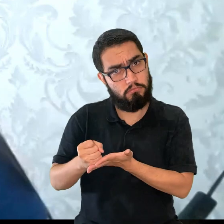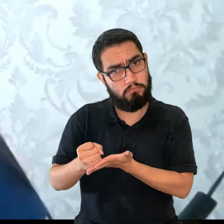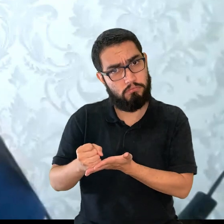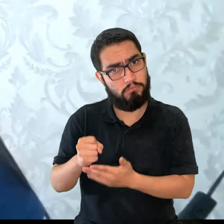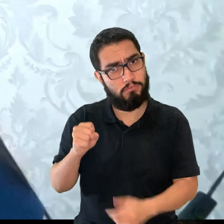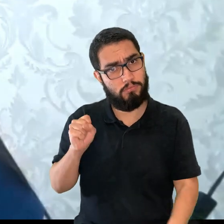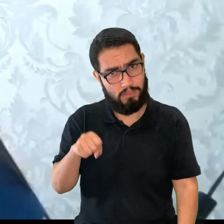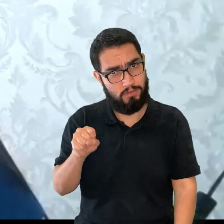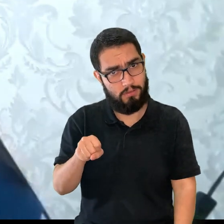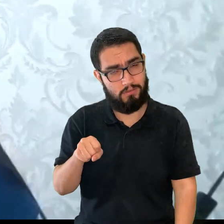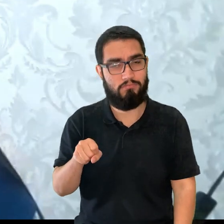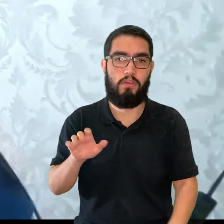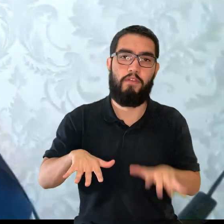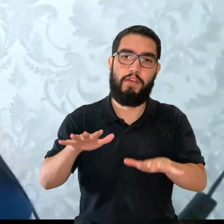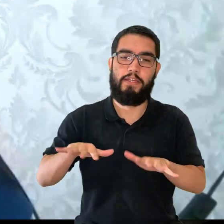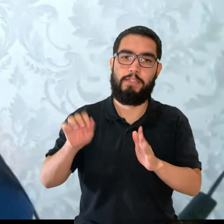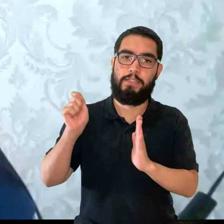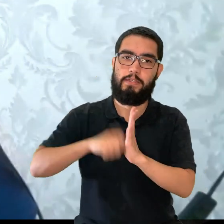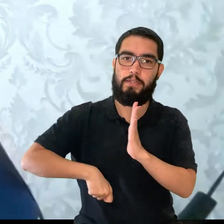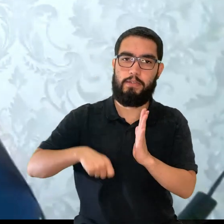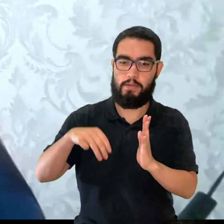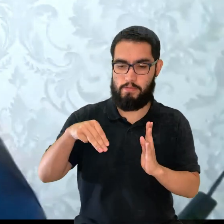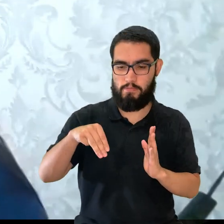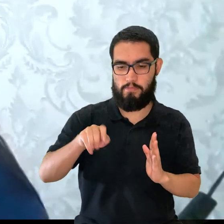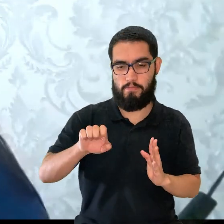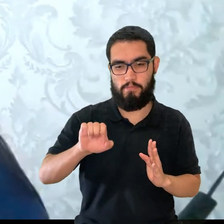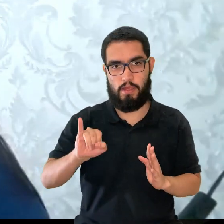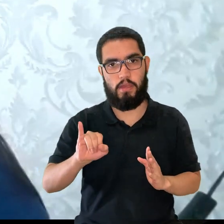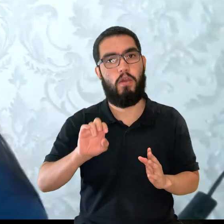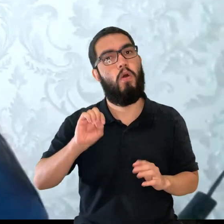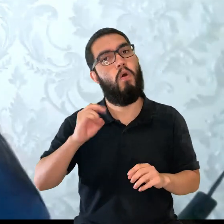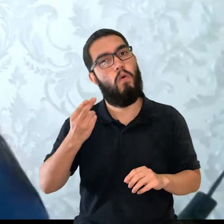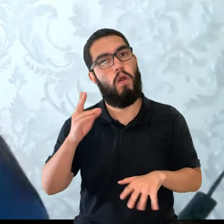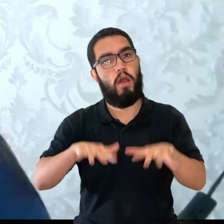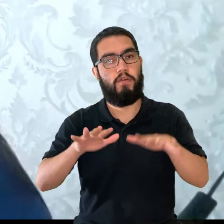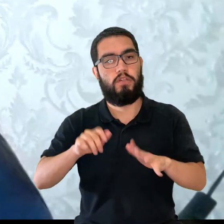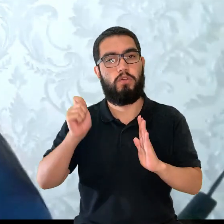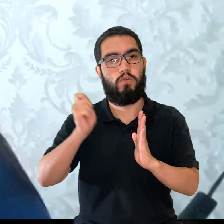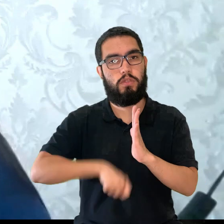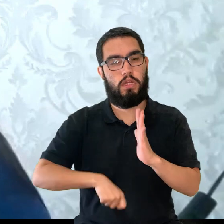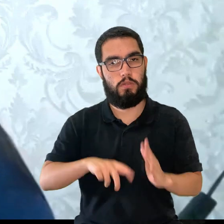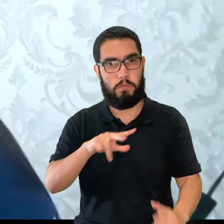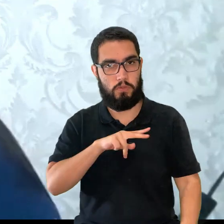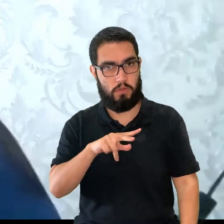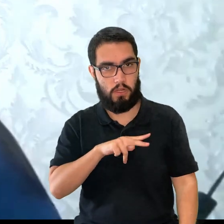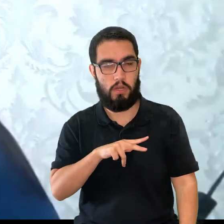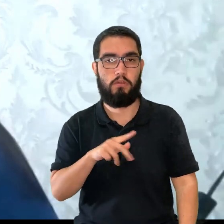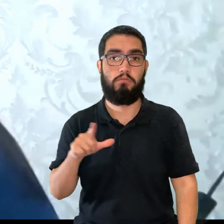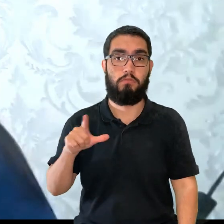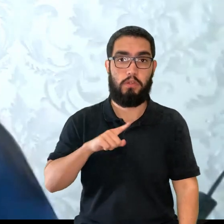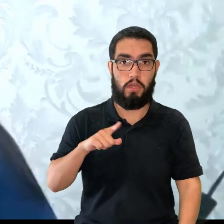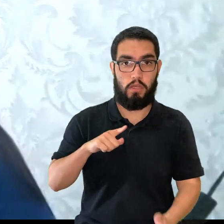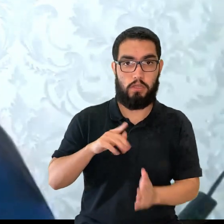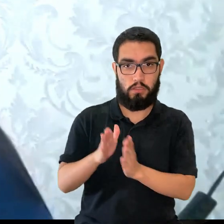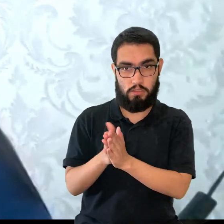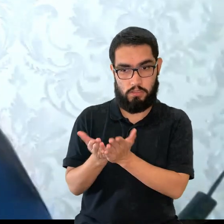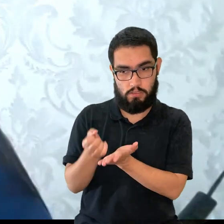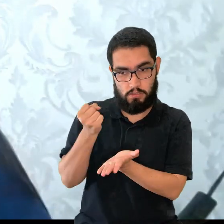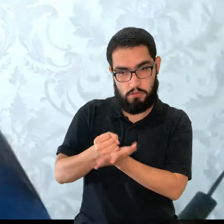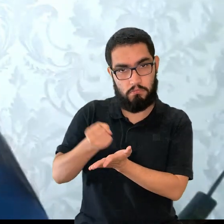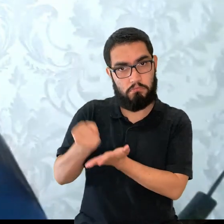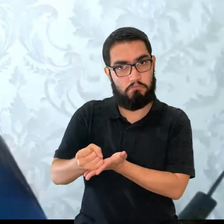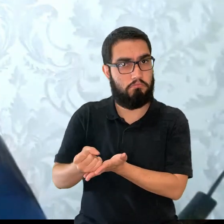contrato de MEI, né? Outros contrato particular. Tem os que são registrados em carteira